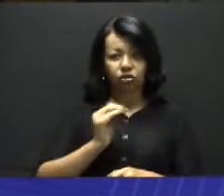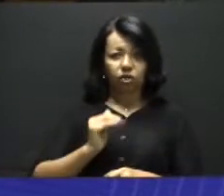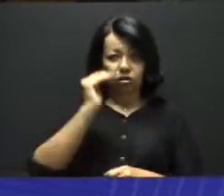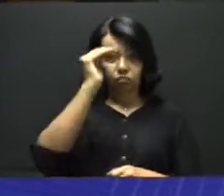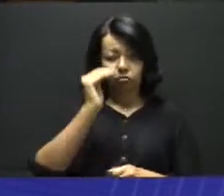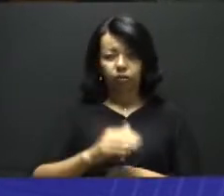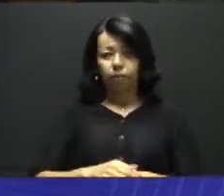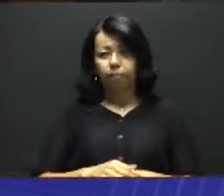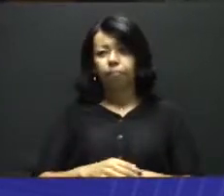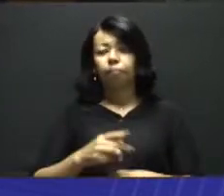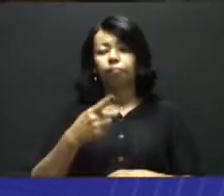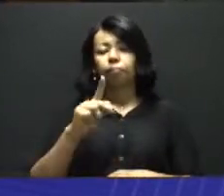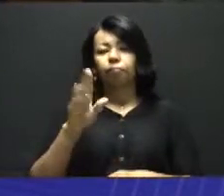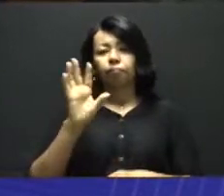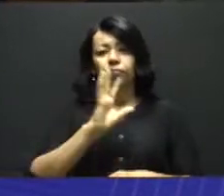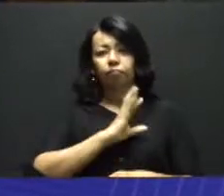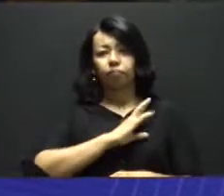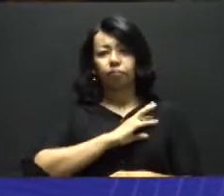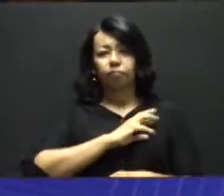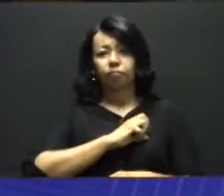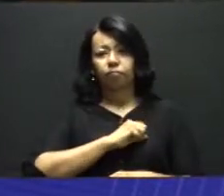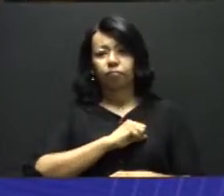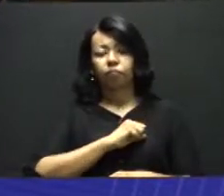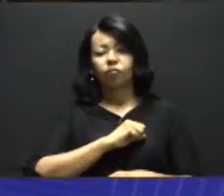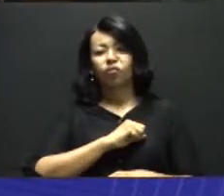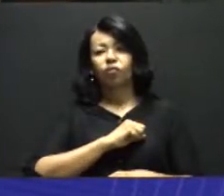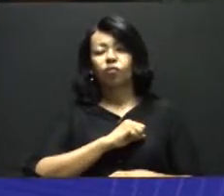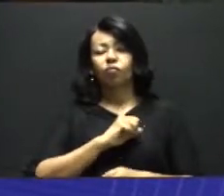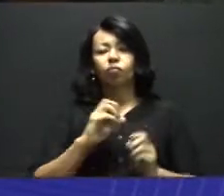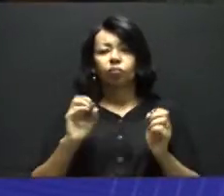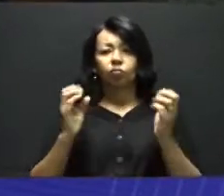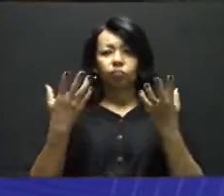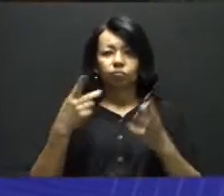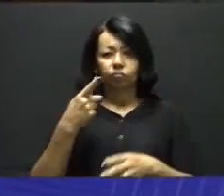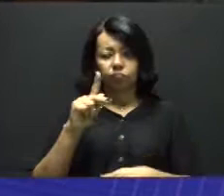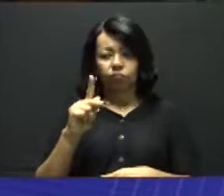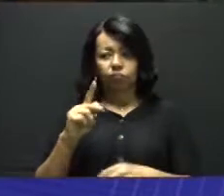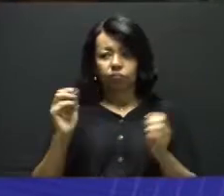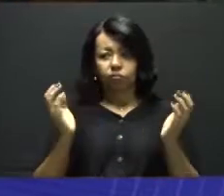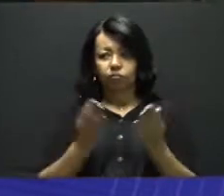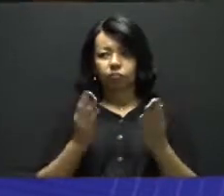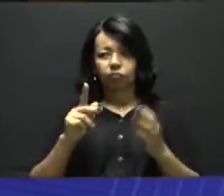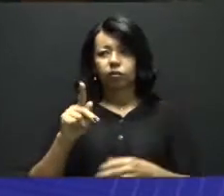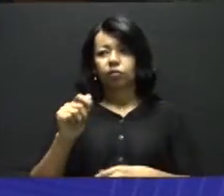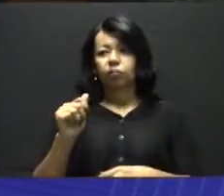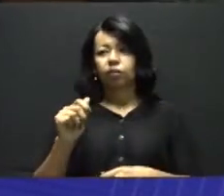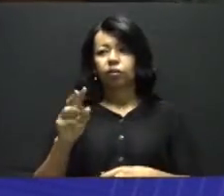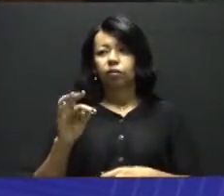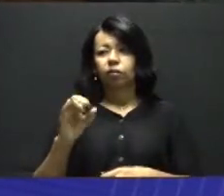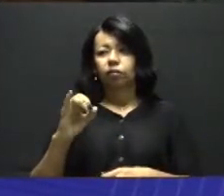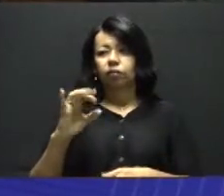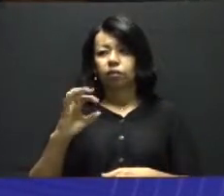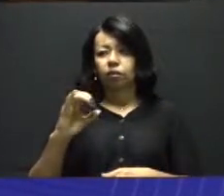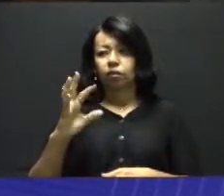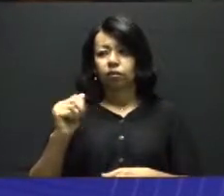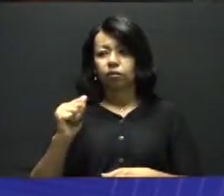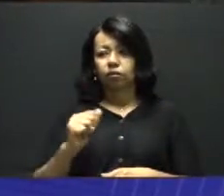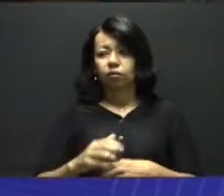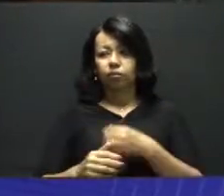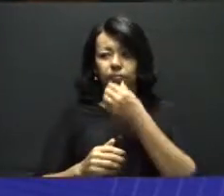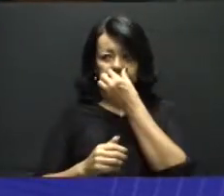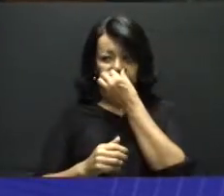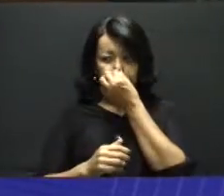pelo imenso amor razões descritas homenageamos agora patrícia bidinho de oliveira